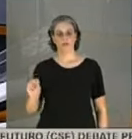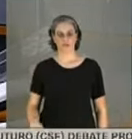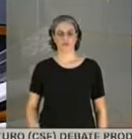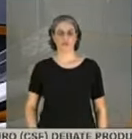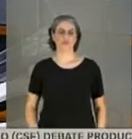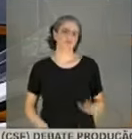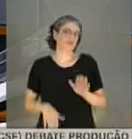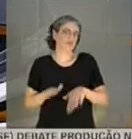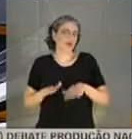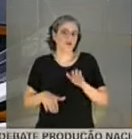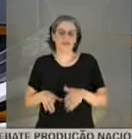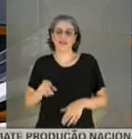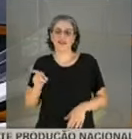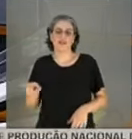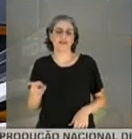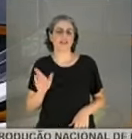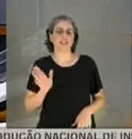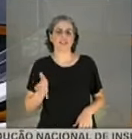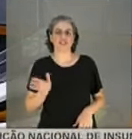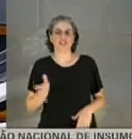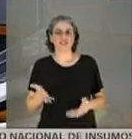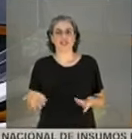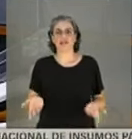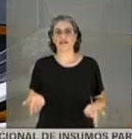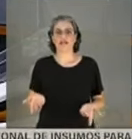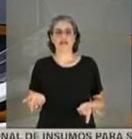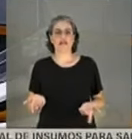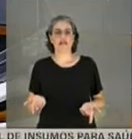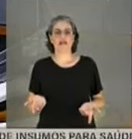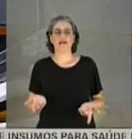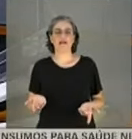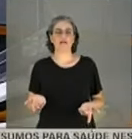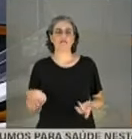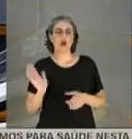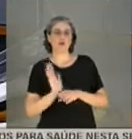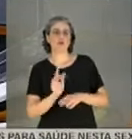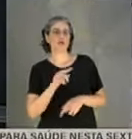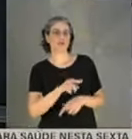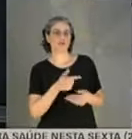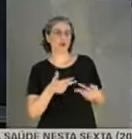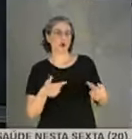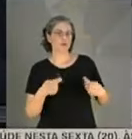Porventura, o senhor Ricardo Barros já atendeu alguma demanda apresentada por Vossa Senhoria?